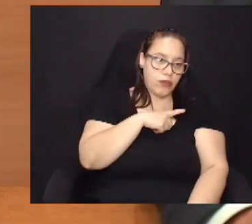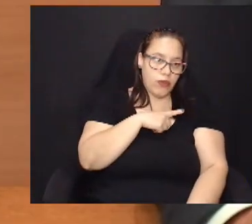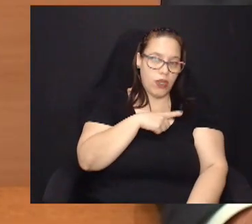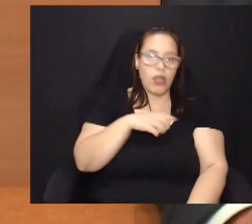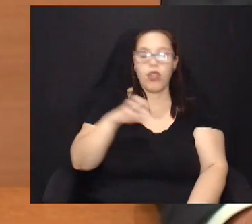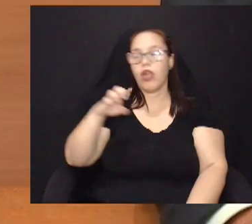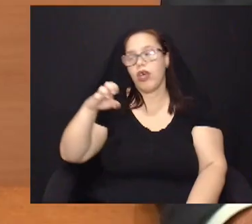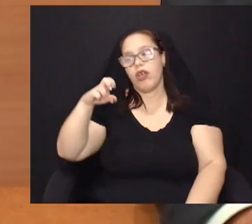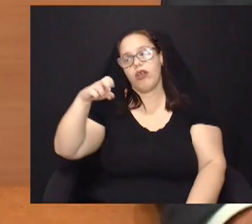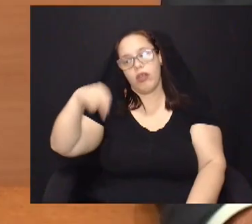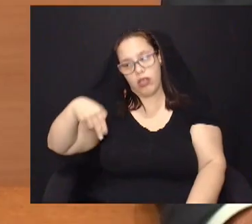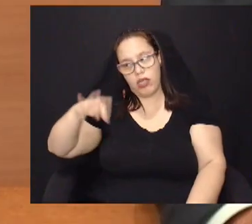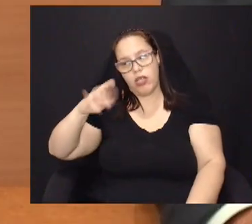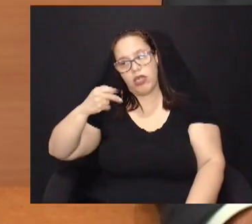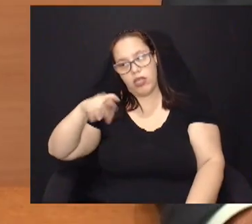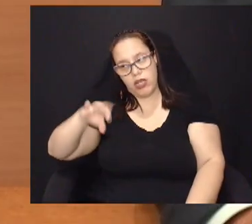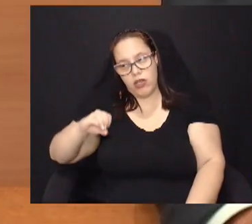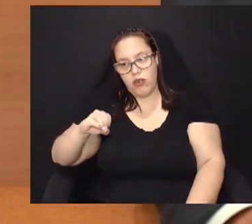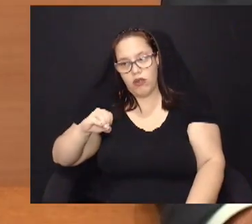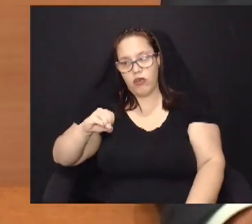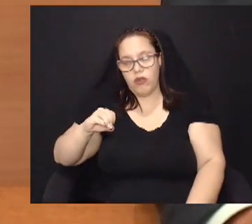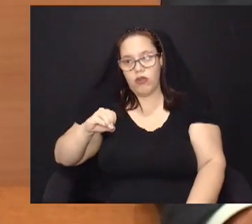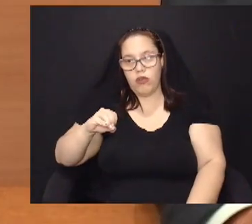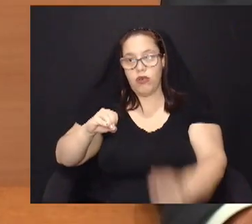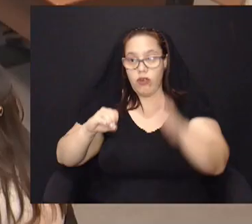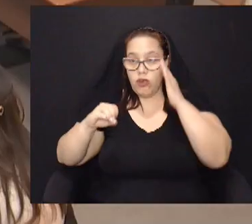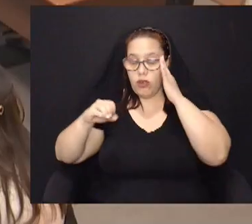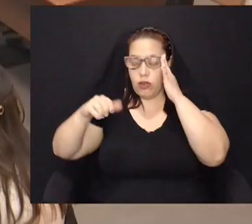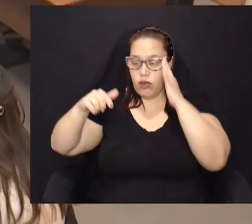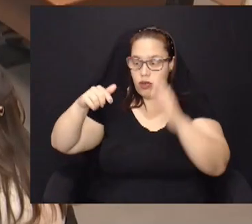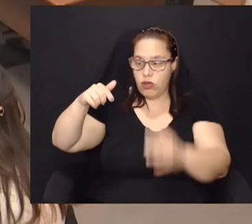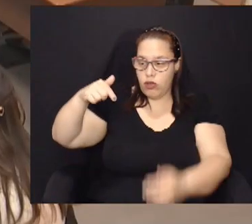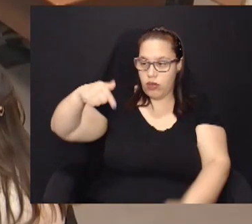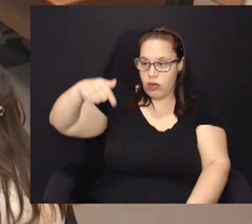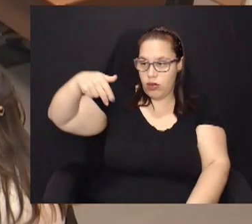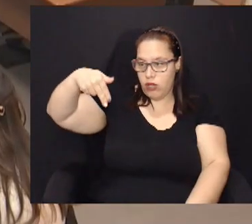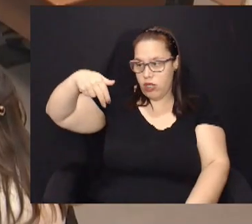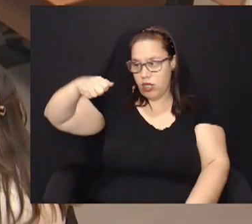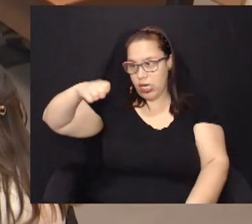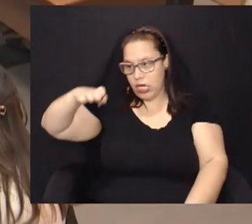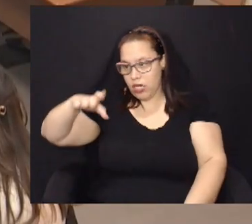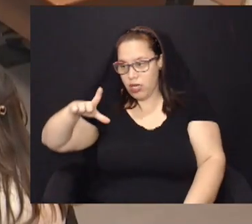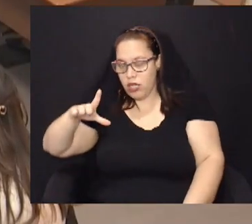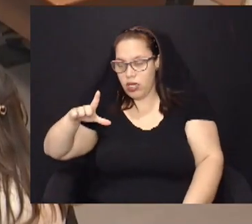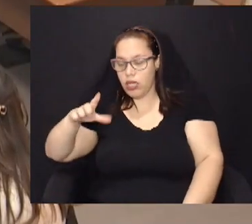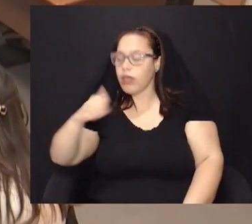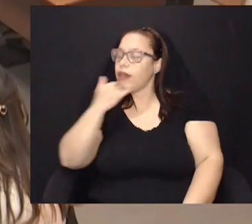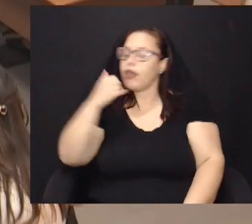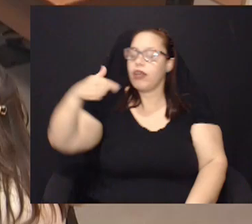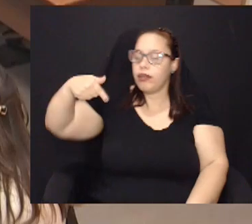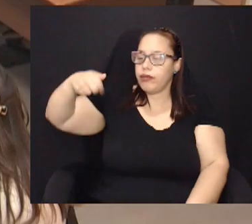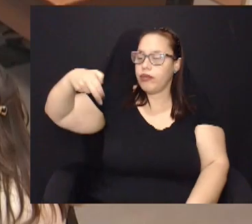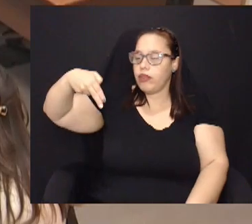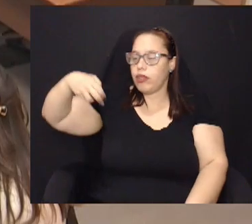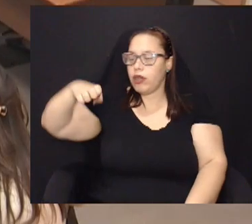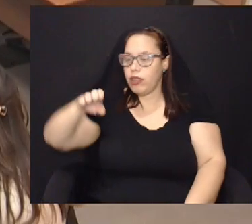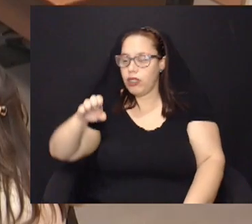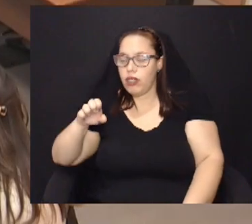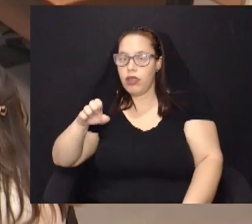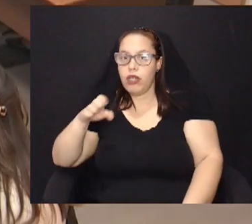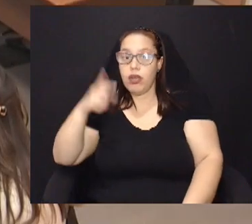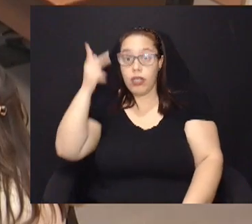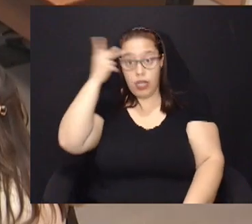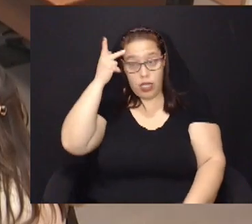entretenimento, tanto que o seu CLI nem saia, né? A gente está conversando com a JUSCESP justamente porque São Paulo está tendo o mesmo